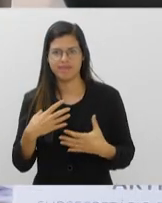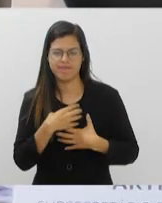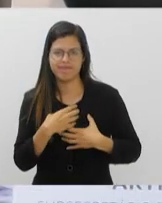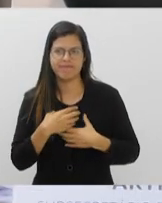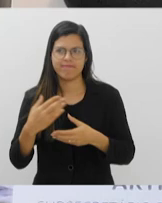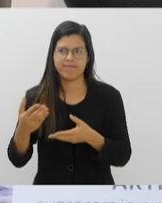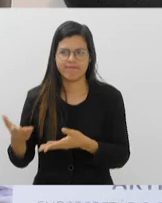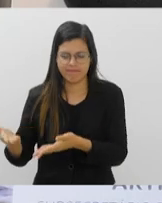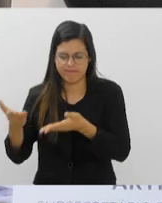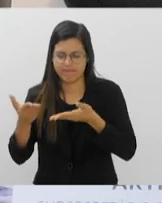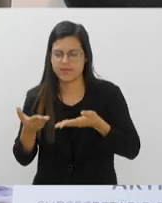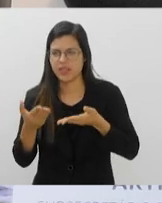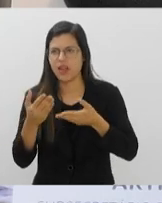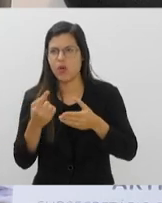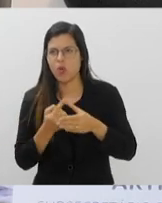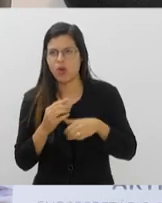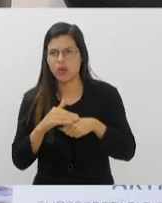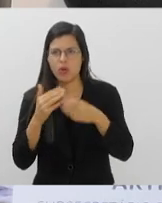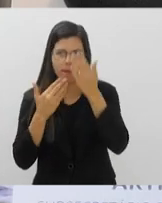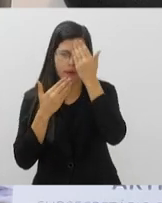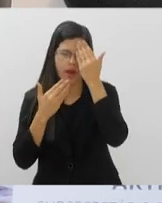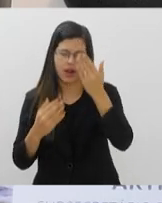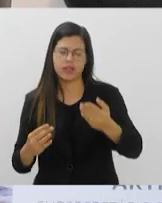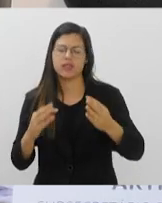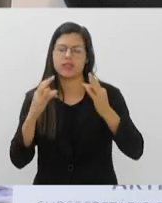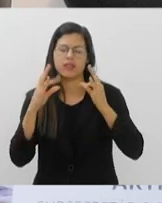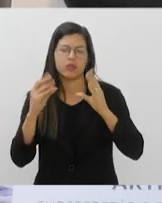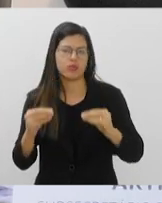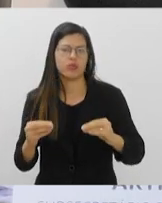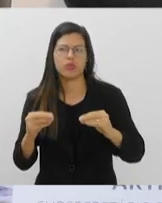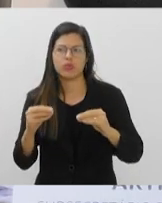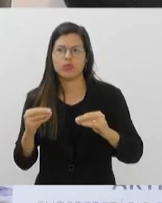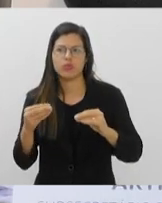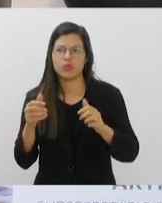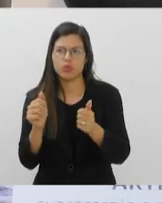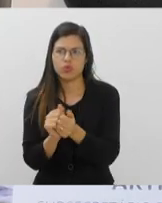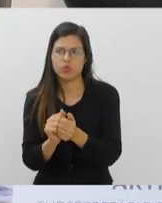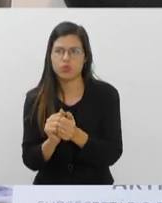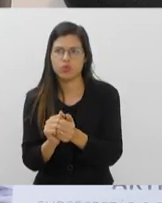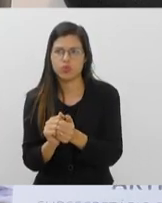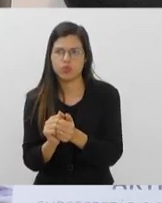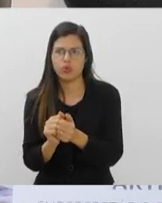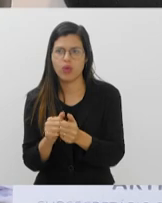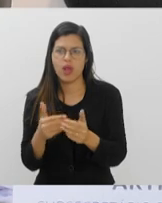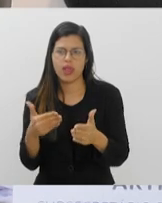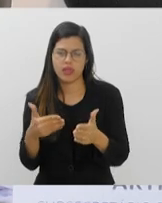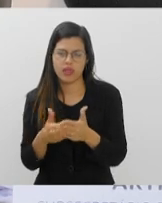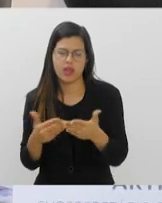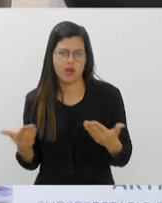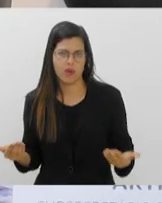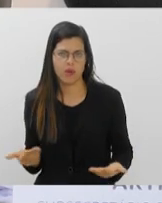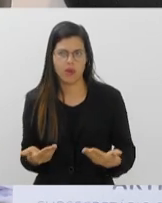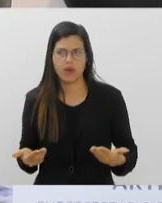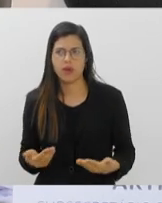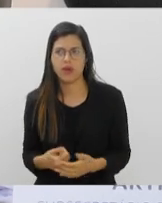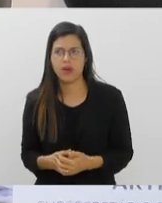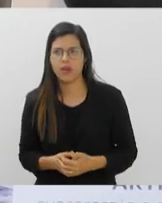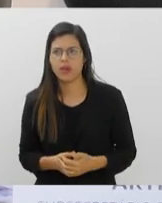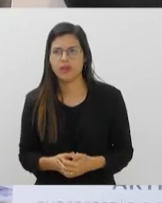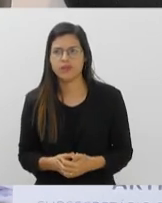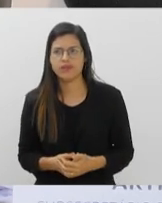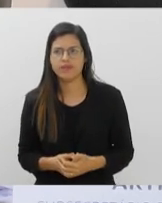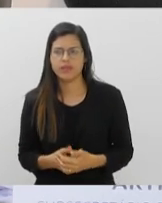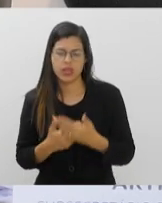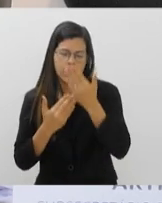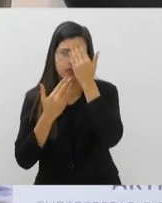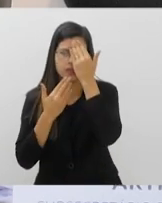acolhidos obrigada obrigada mesmo a todos vocês que estiveram aqui conosco até este momento e ficamos gratos